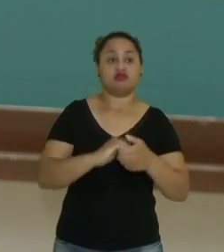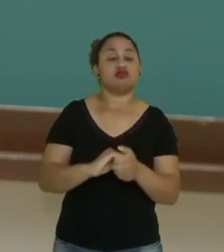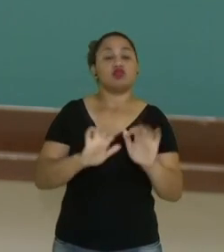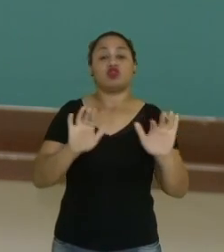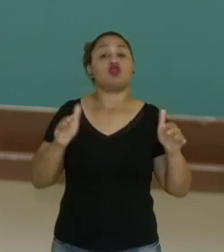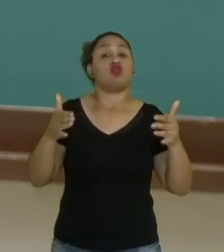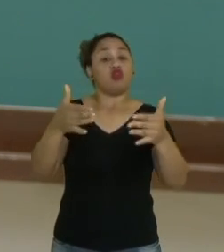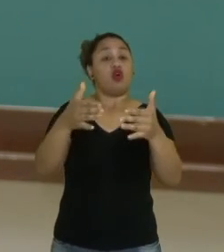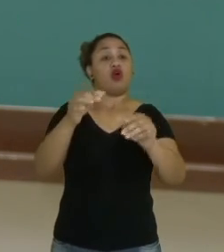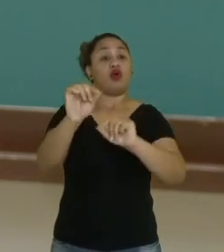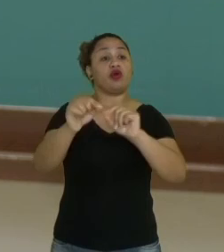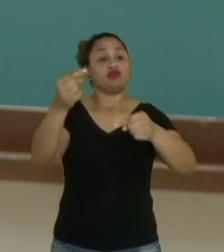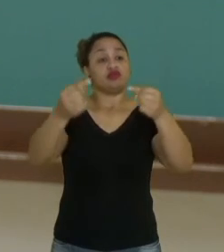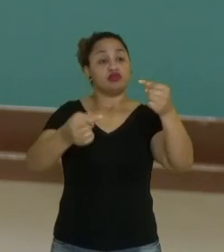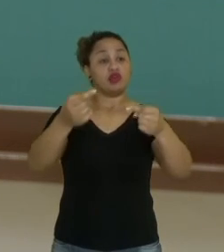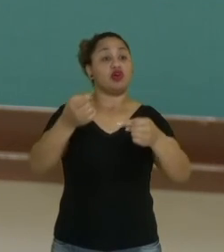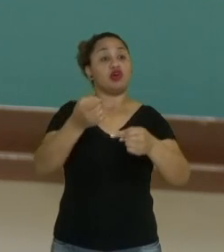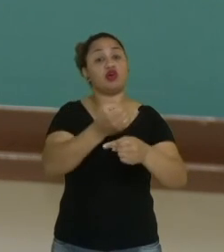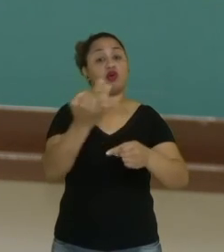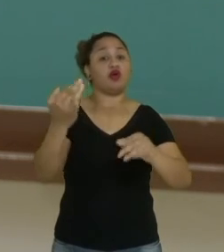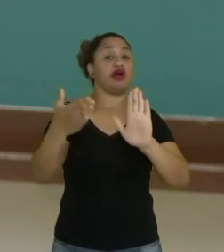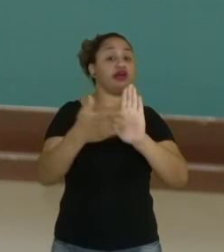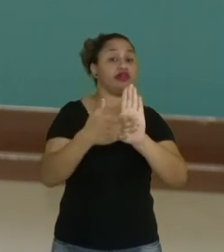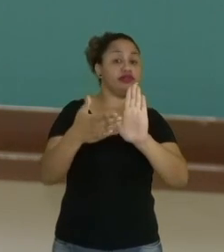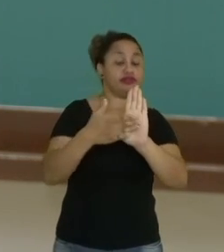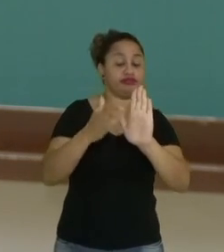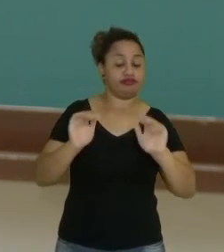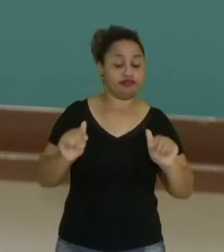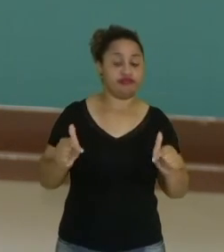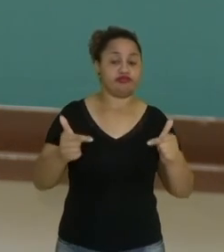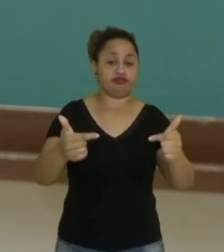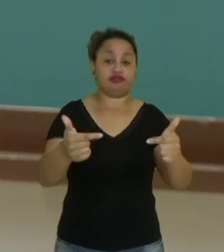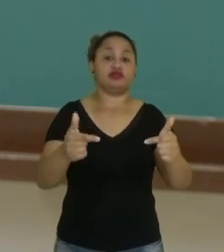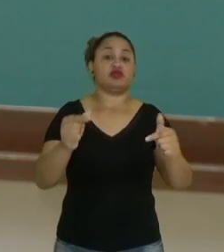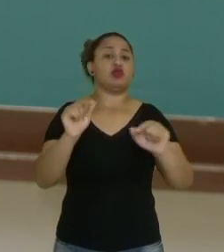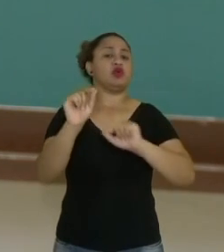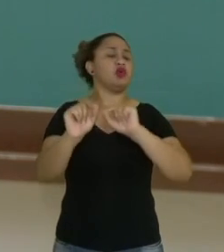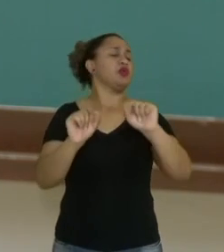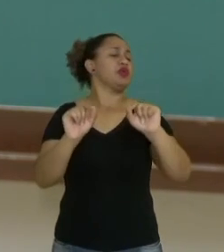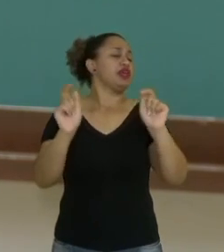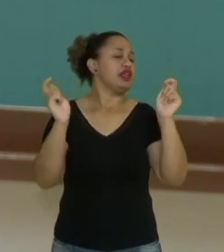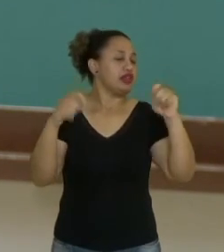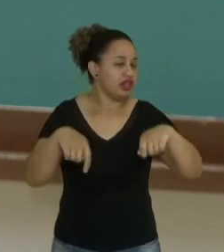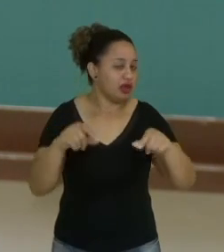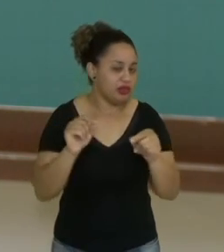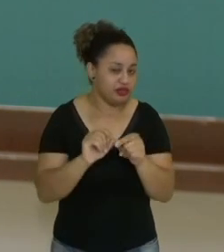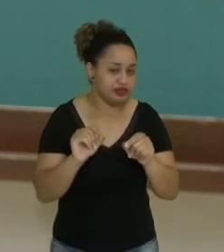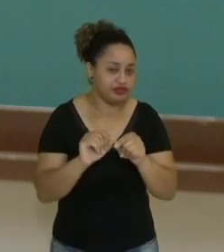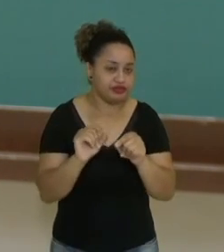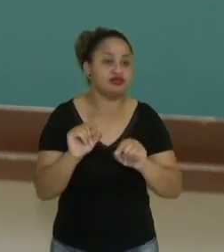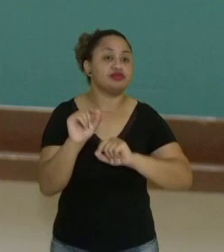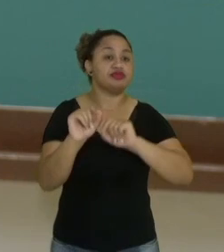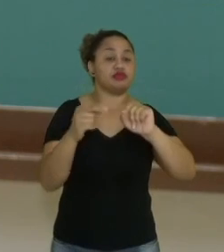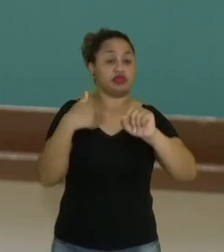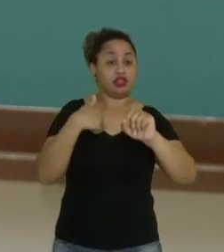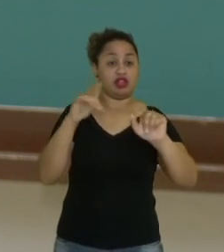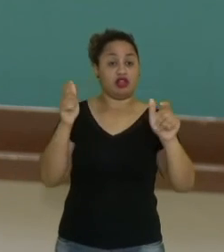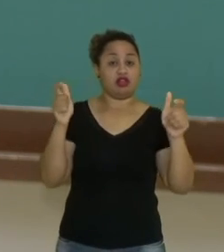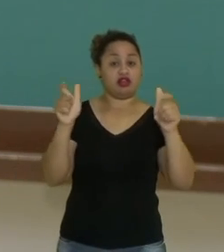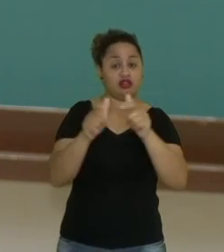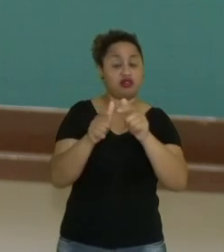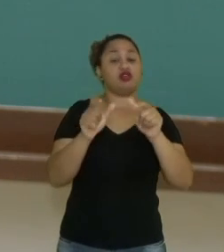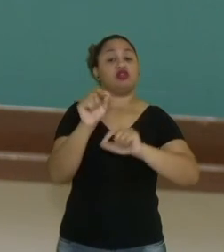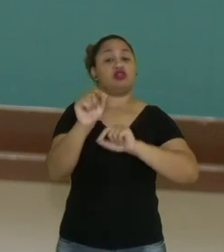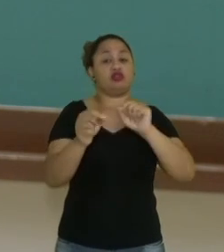Foco no debate, ó. Quais propostas de intervenção, quer dizer, o que se pode fazer, visam